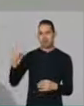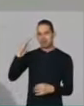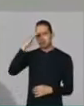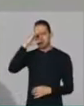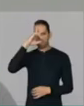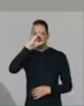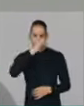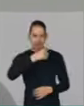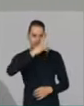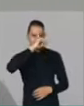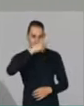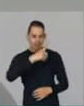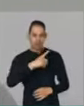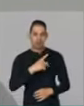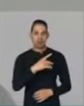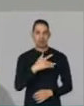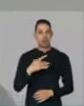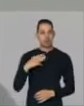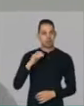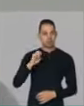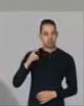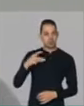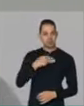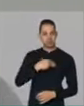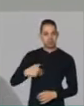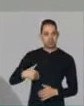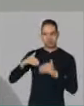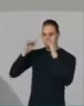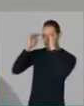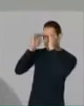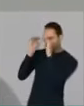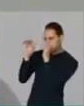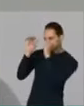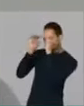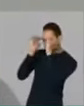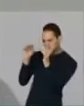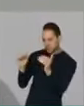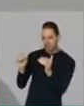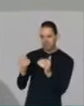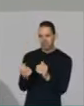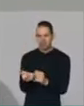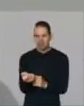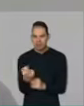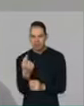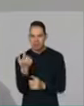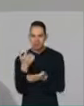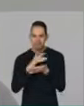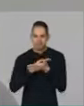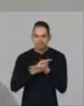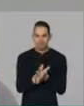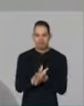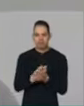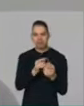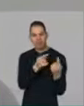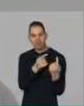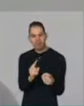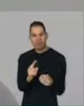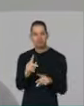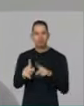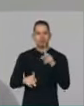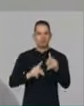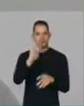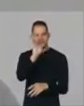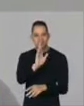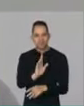da República, sem nenhuma autonomia, fazendo as barbaridades que fez com o povo brasileiro, né, as mortes que